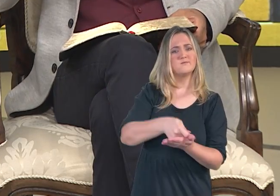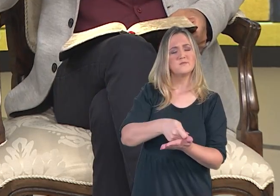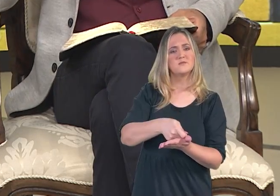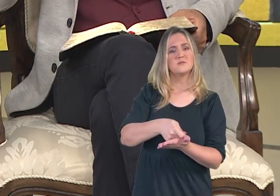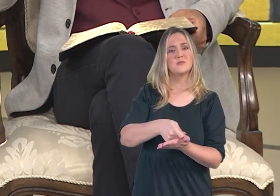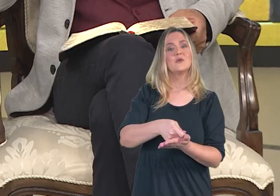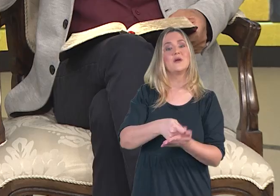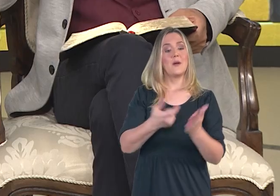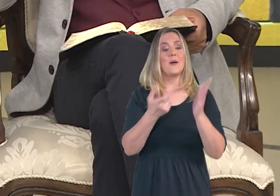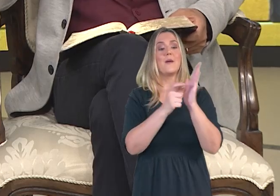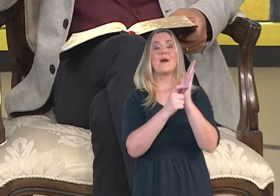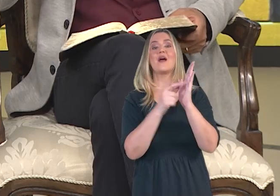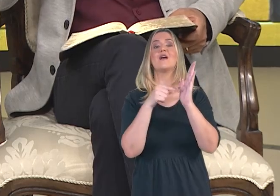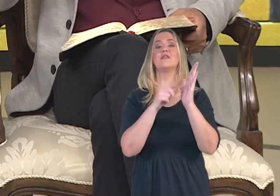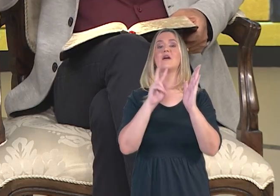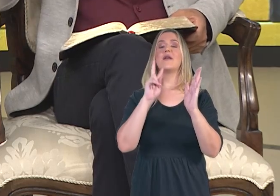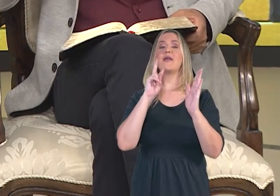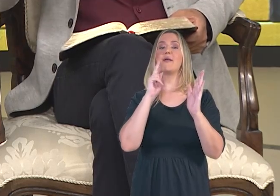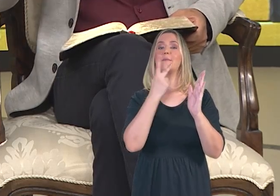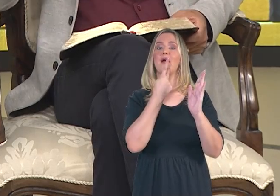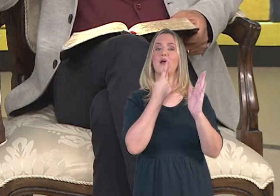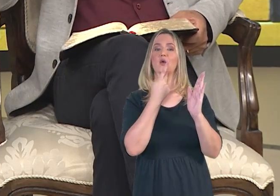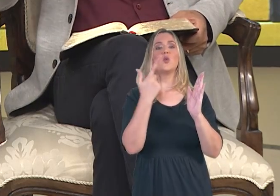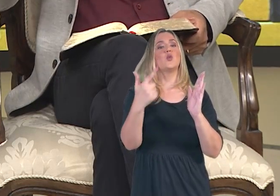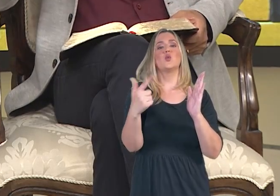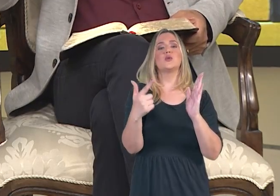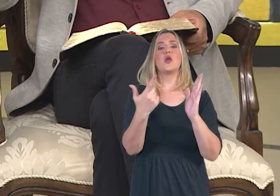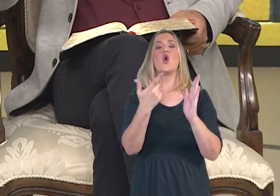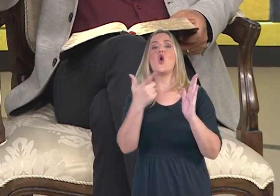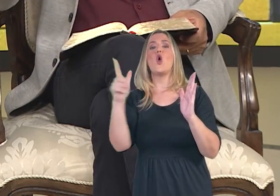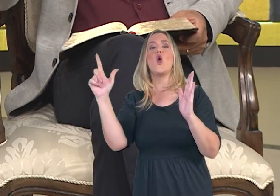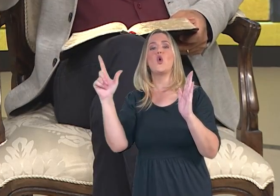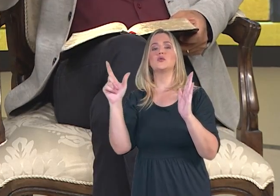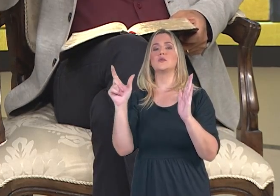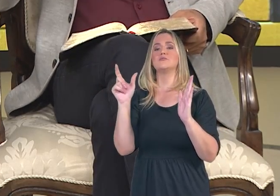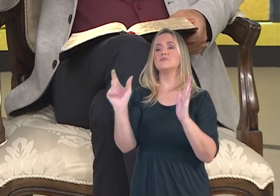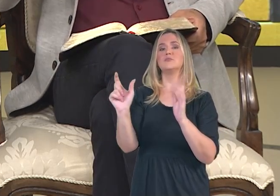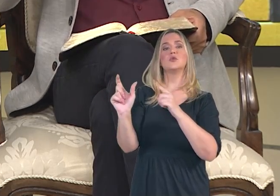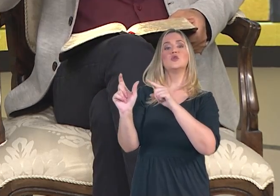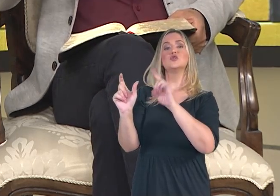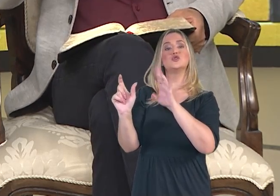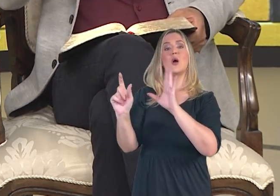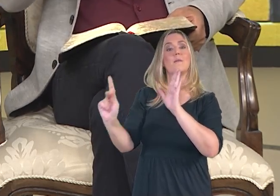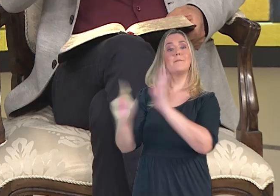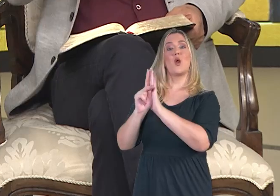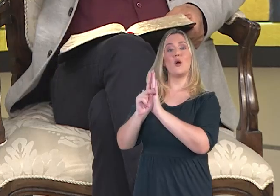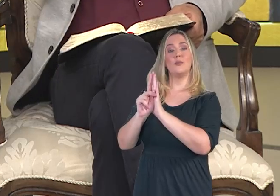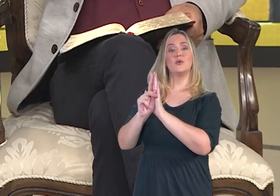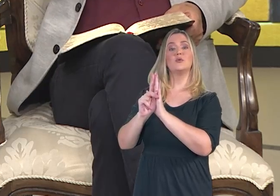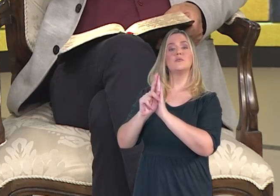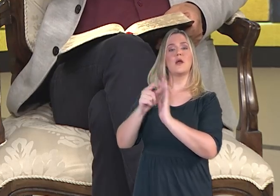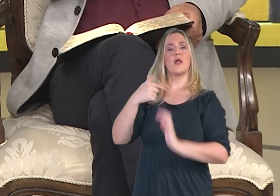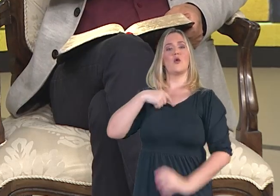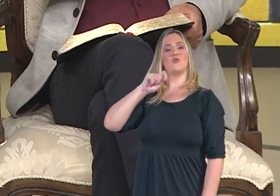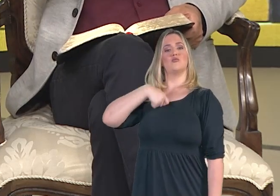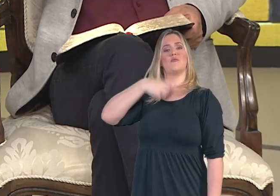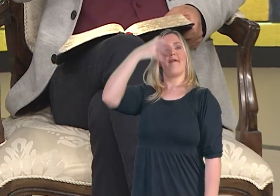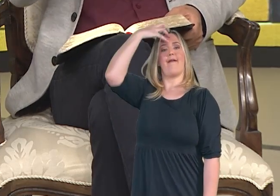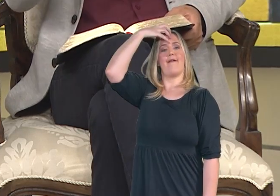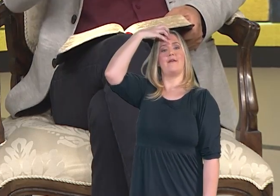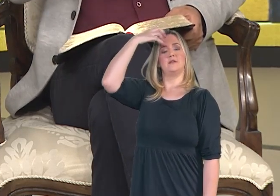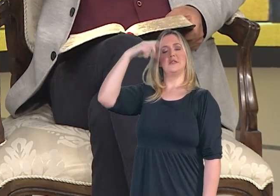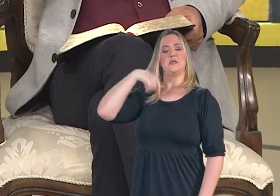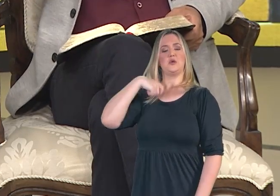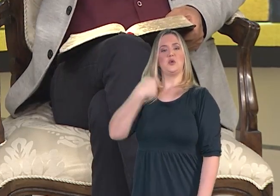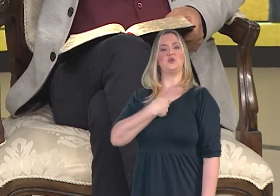tem na Bíblia outro sujeito senão o próprio Deus. E ela aparece no contexto da criação do mundo, em